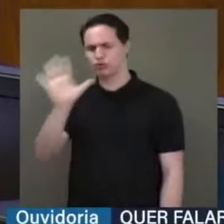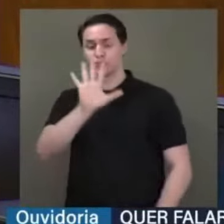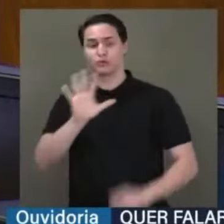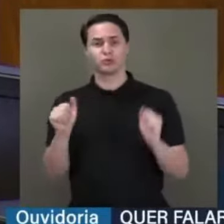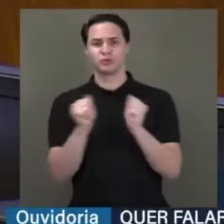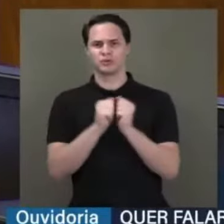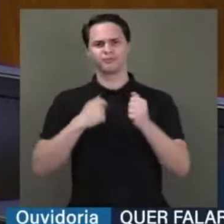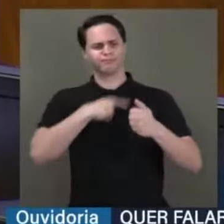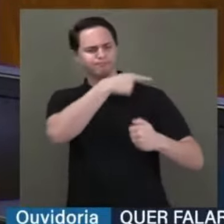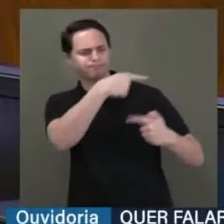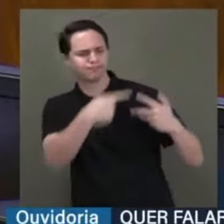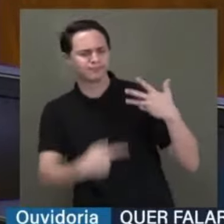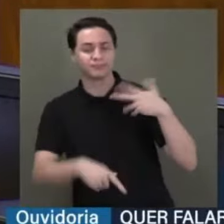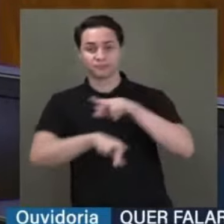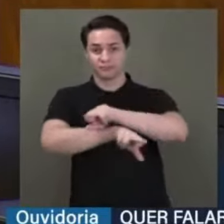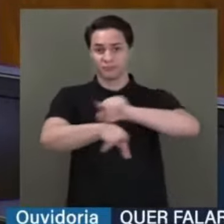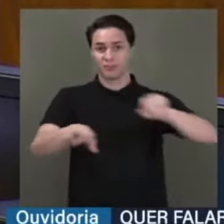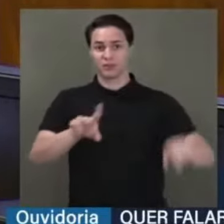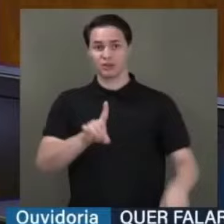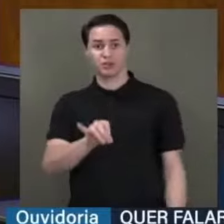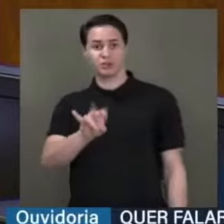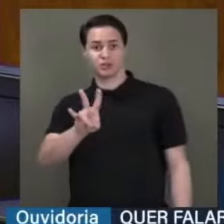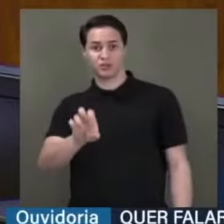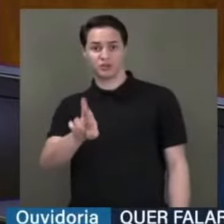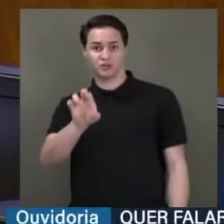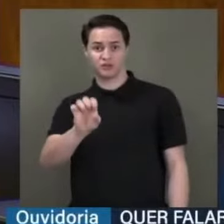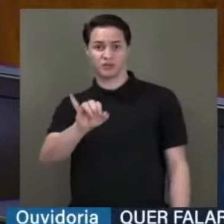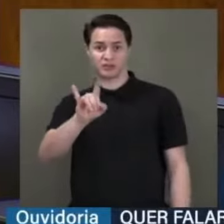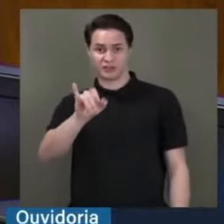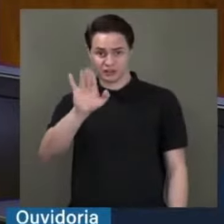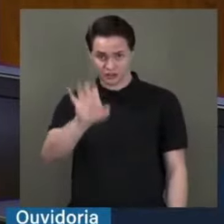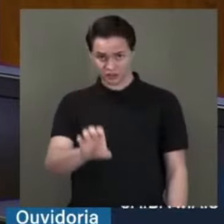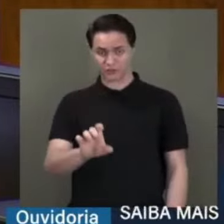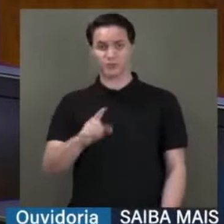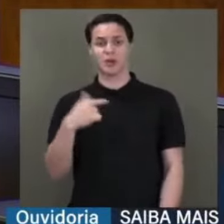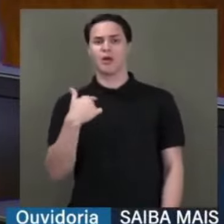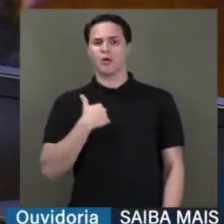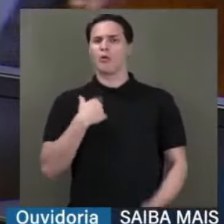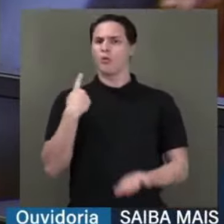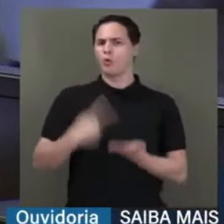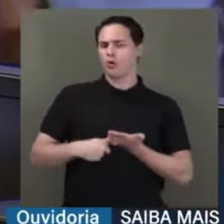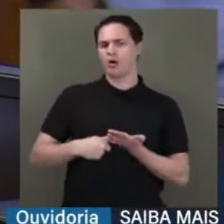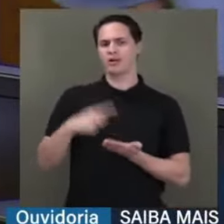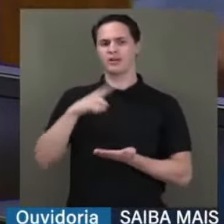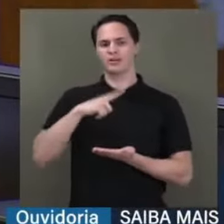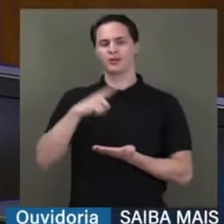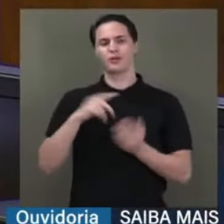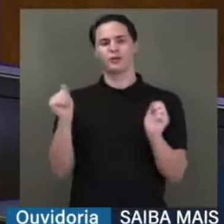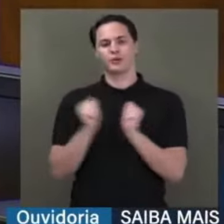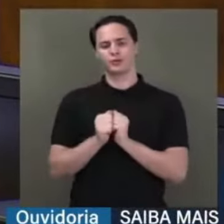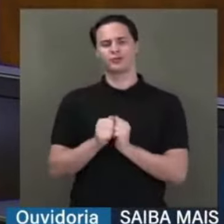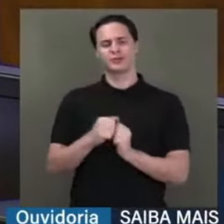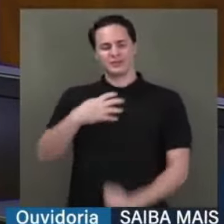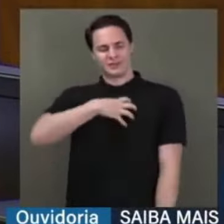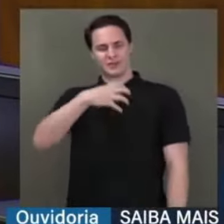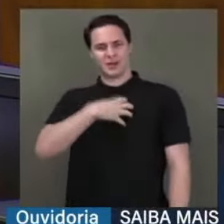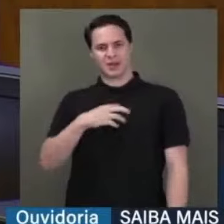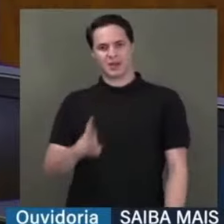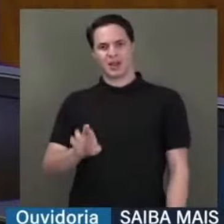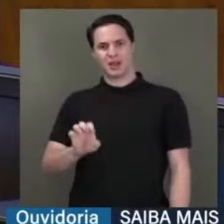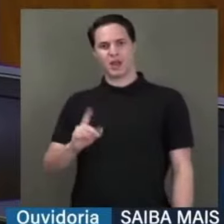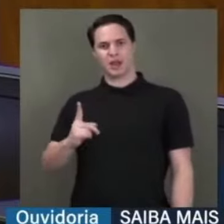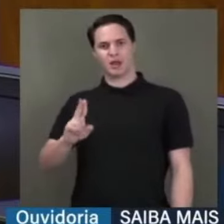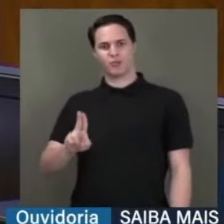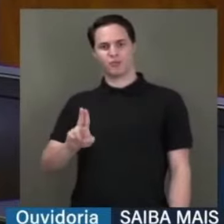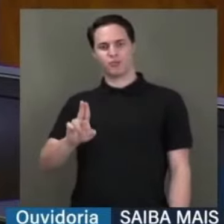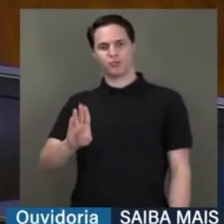suas diversidades reafirmo o compromisso com o espírito Republicano que sempre norteou